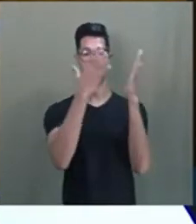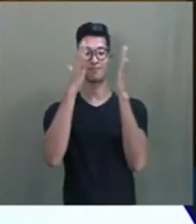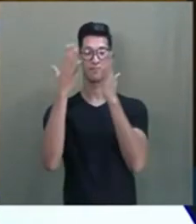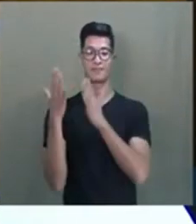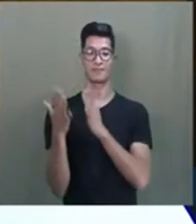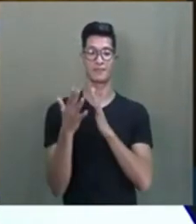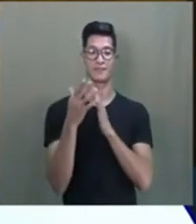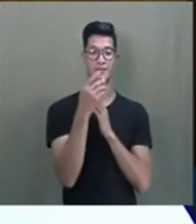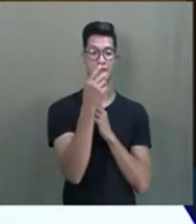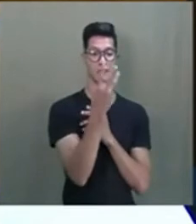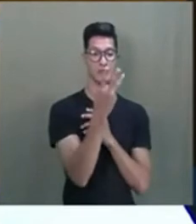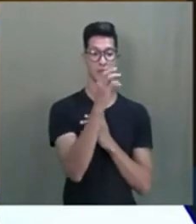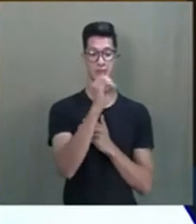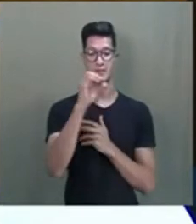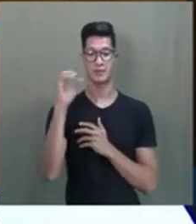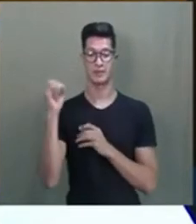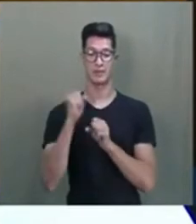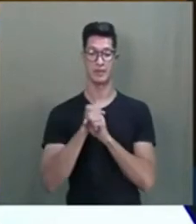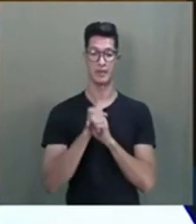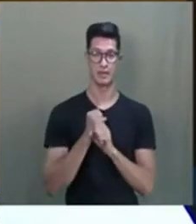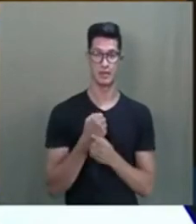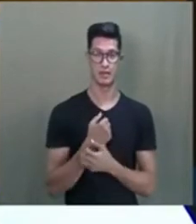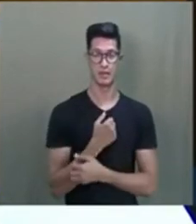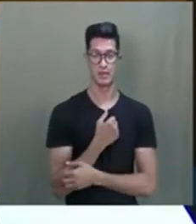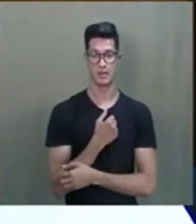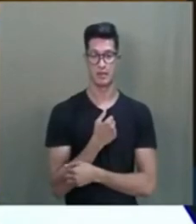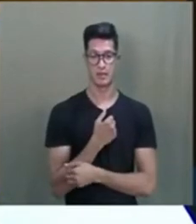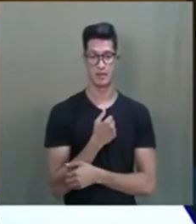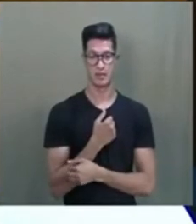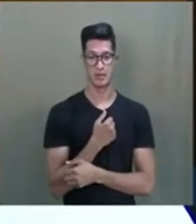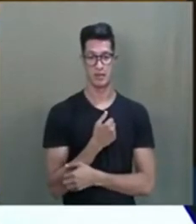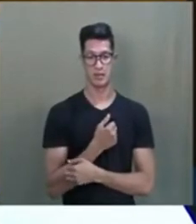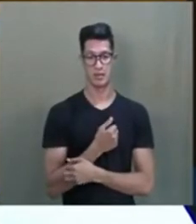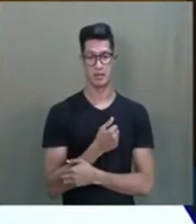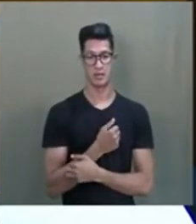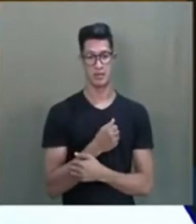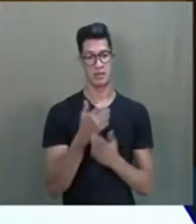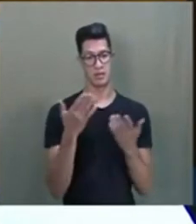no tricentenário da independência? Desde